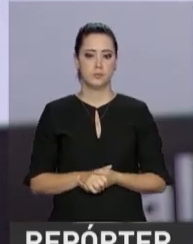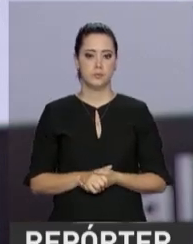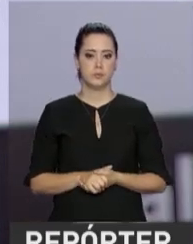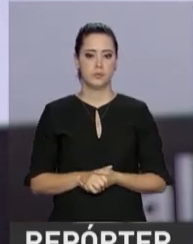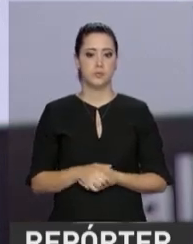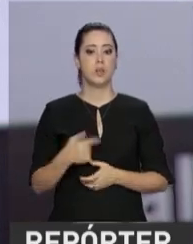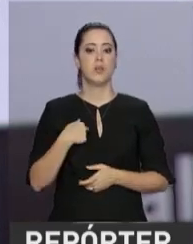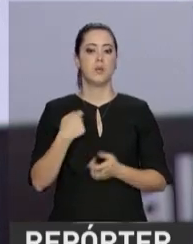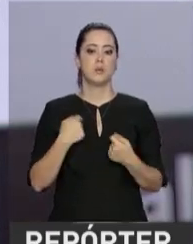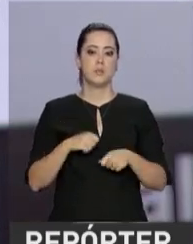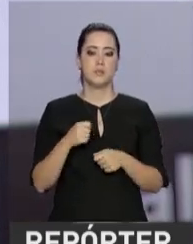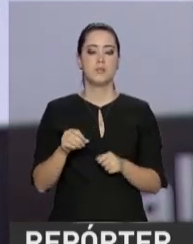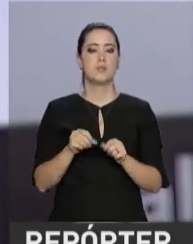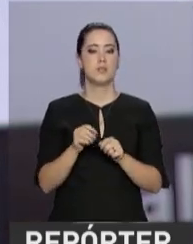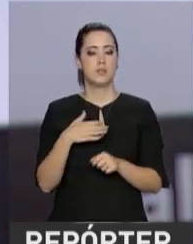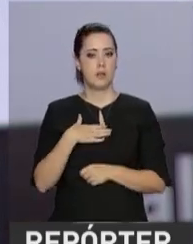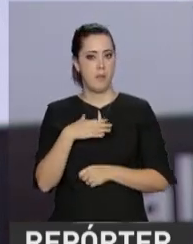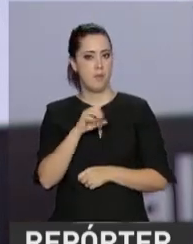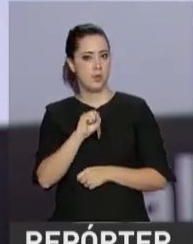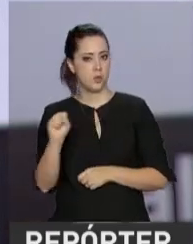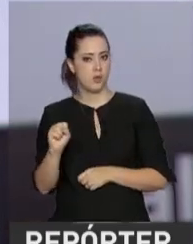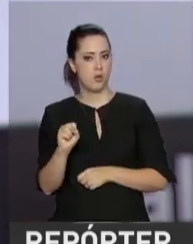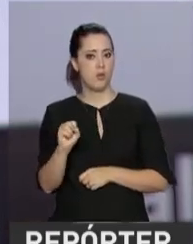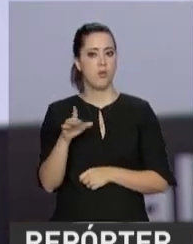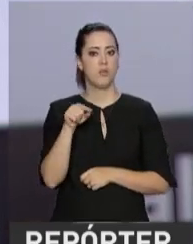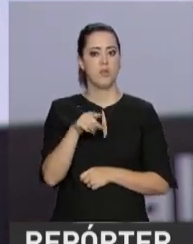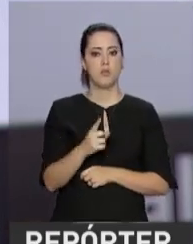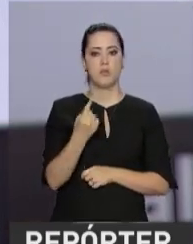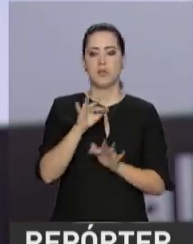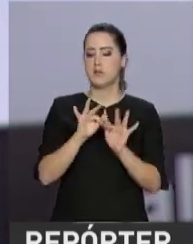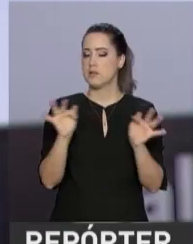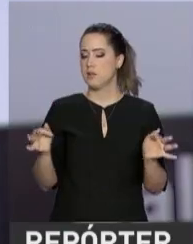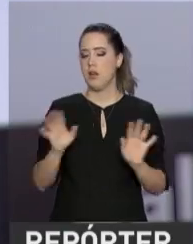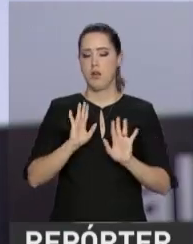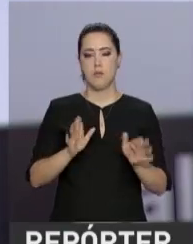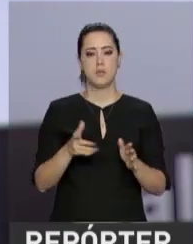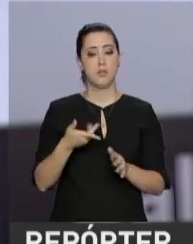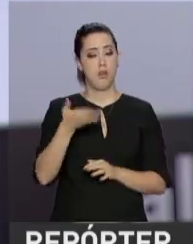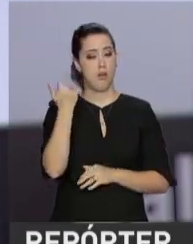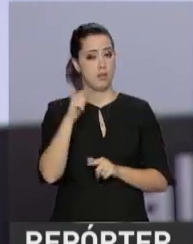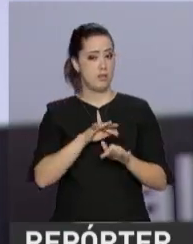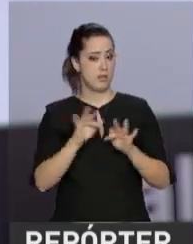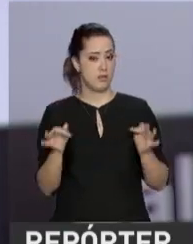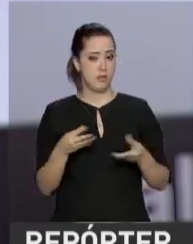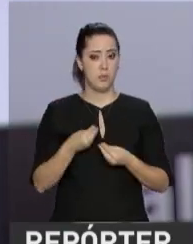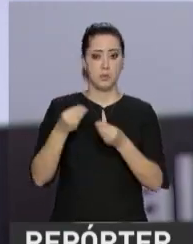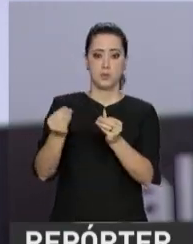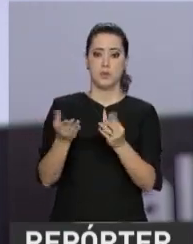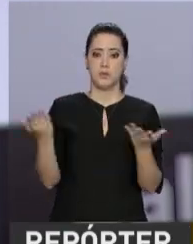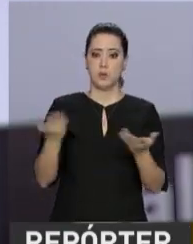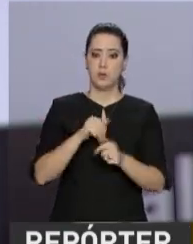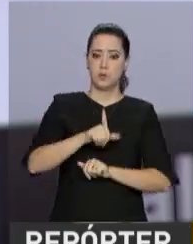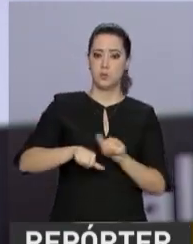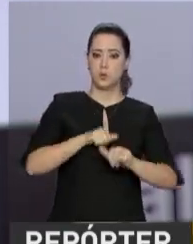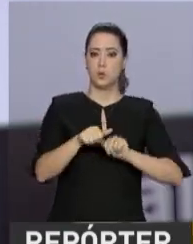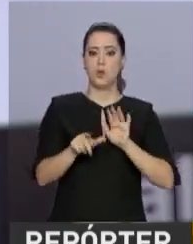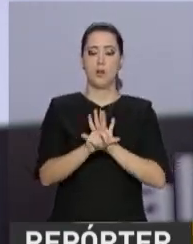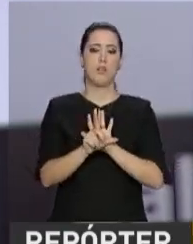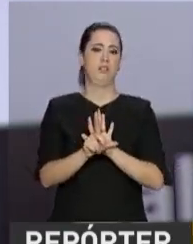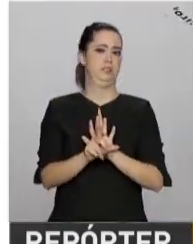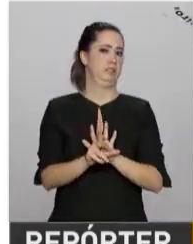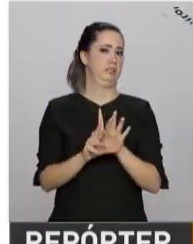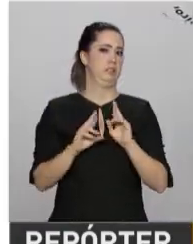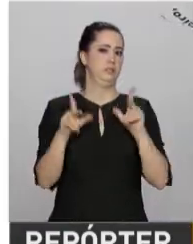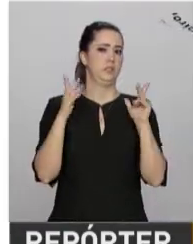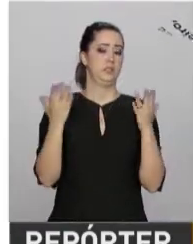família e da minha sobrinha eu tenho um ano antes que a simples era simples eu mandava mas agora complicou